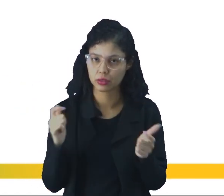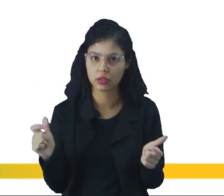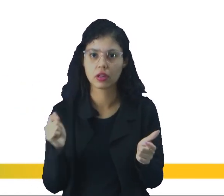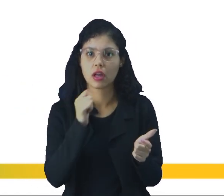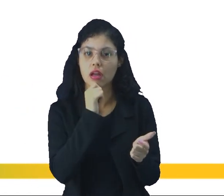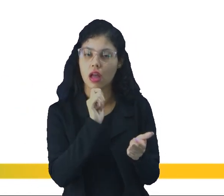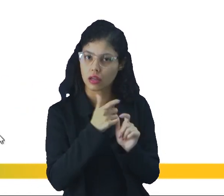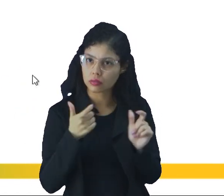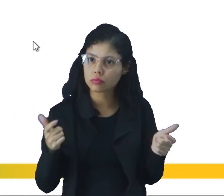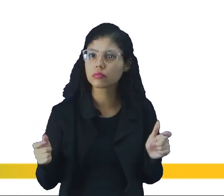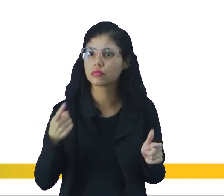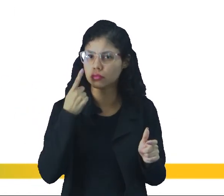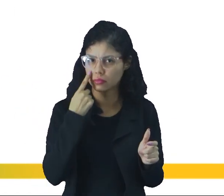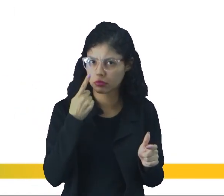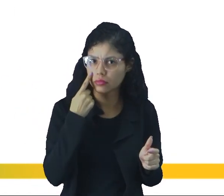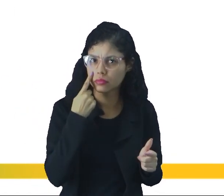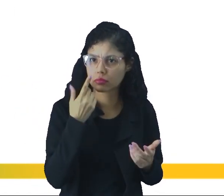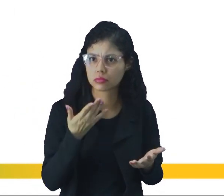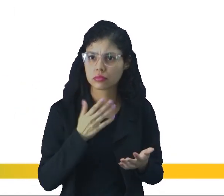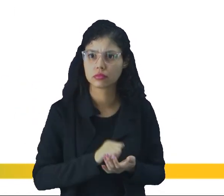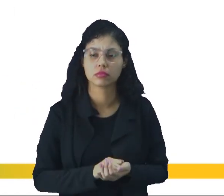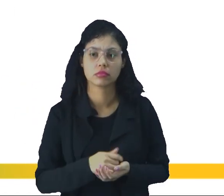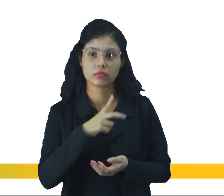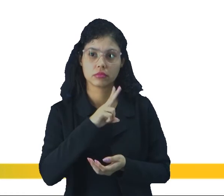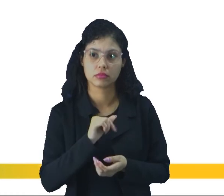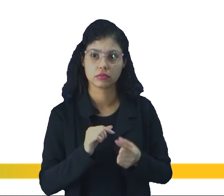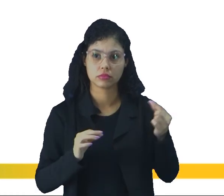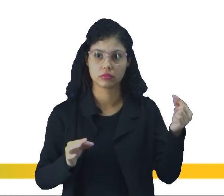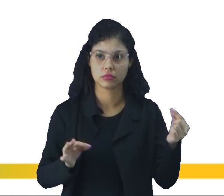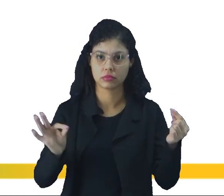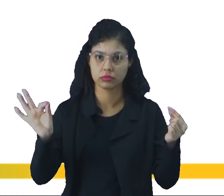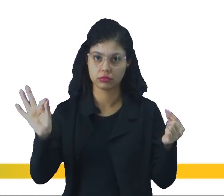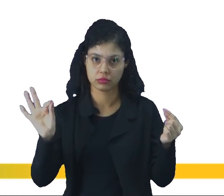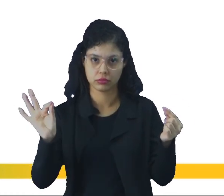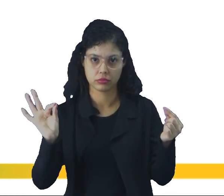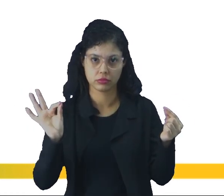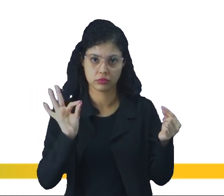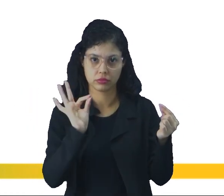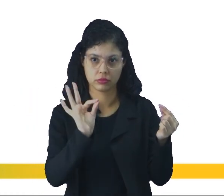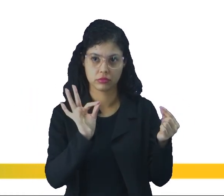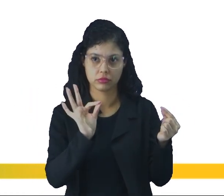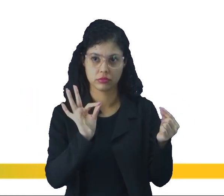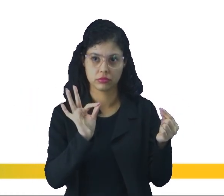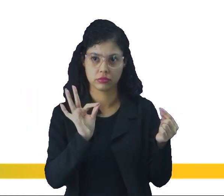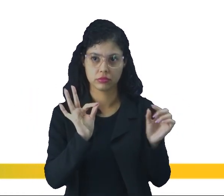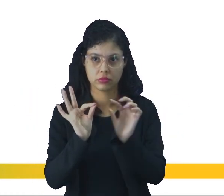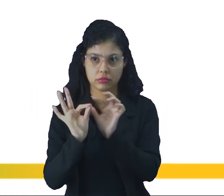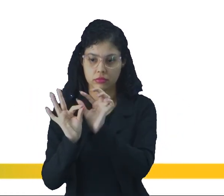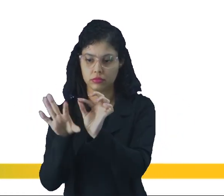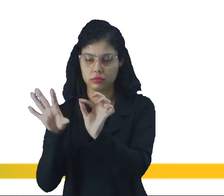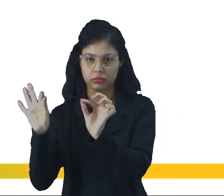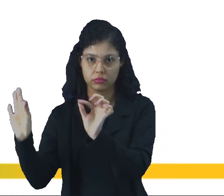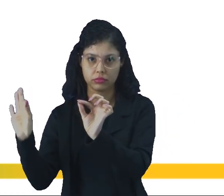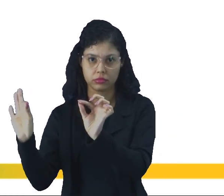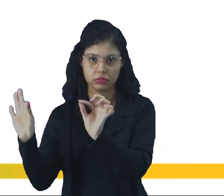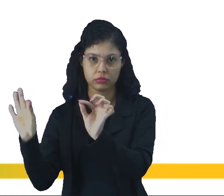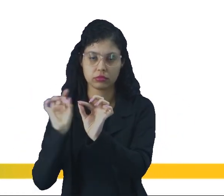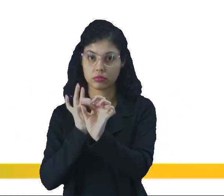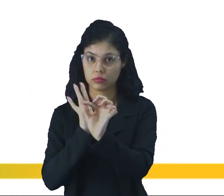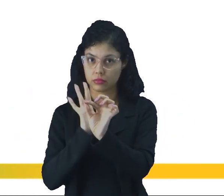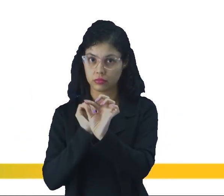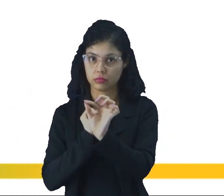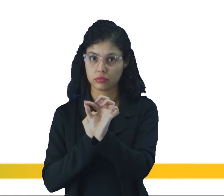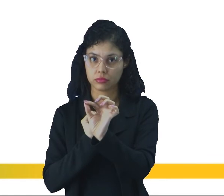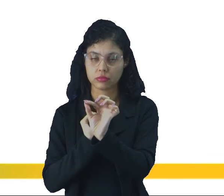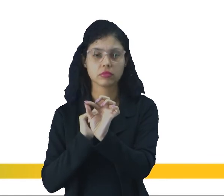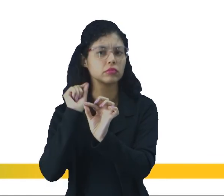A grandona, que dá para ver aqui, ó, ela vai daqui a aqui, ó. E a menor vai aqui a aqui, ó, só,